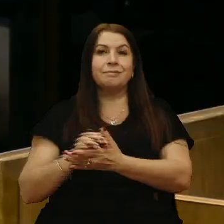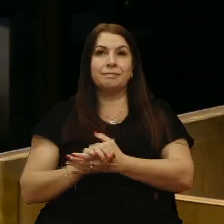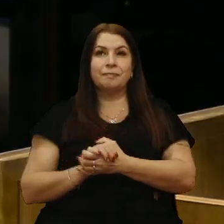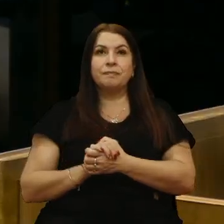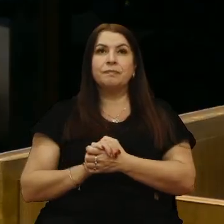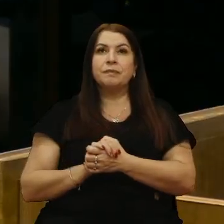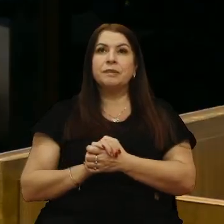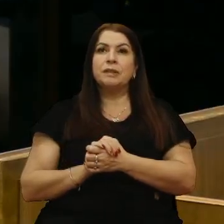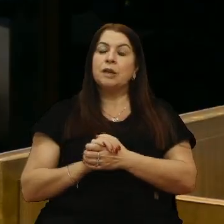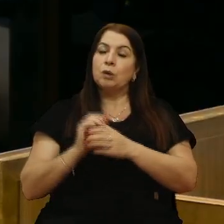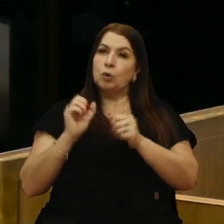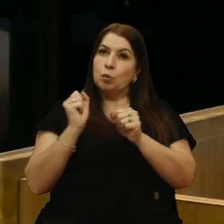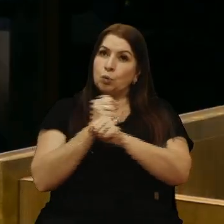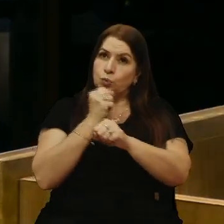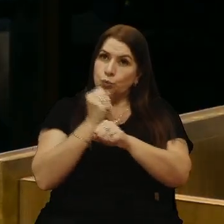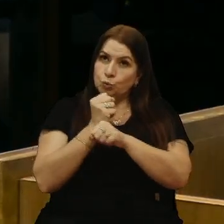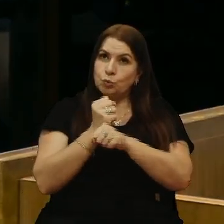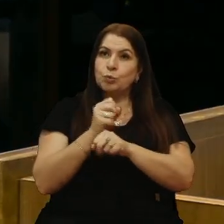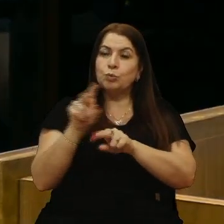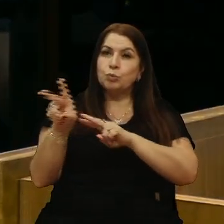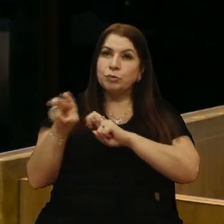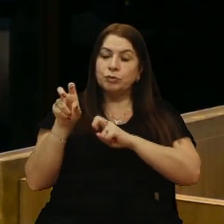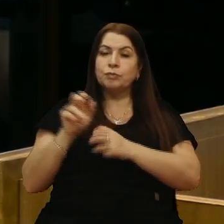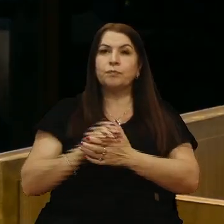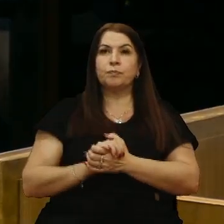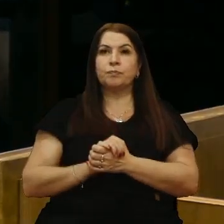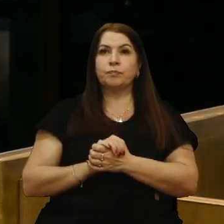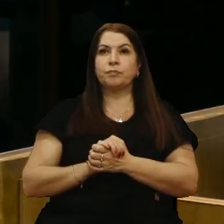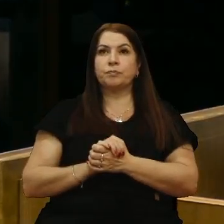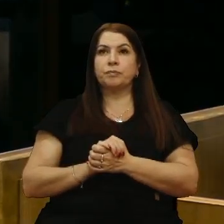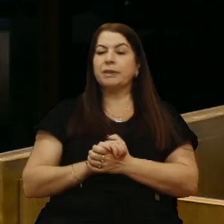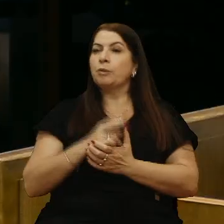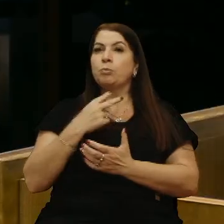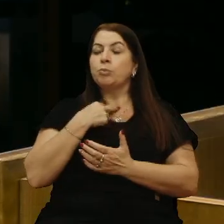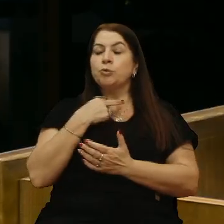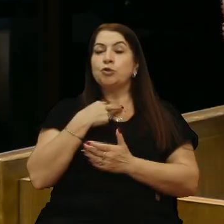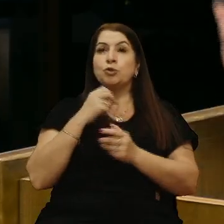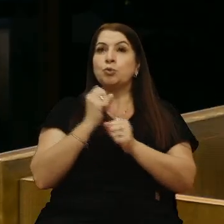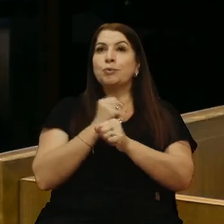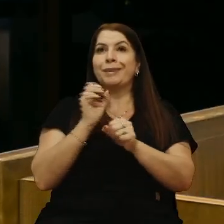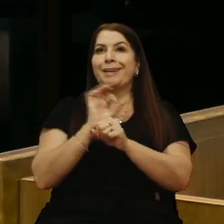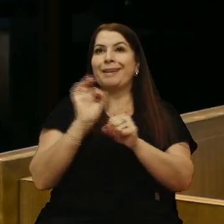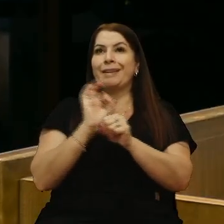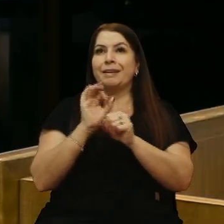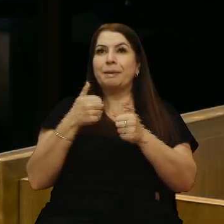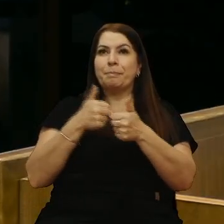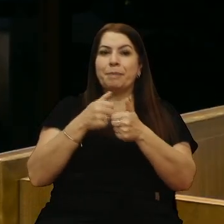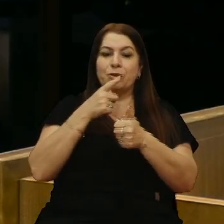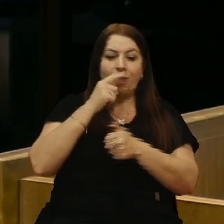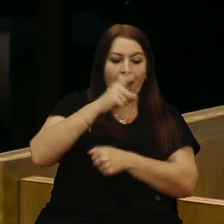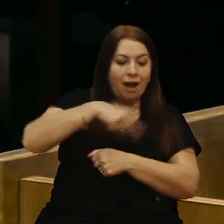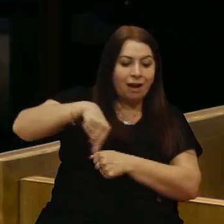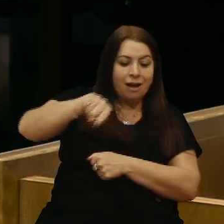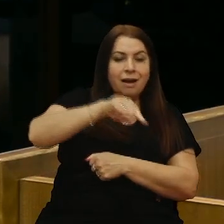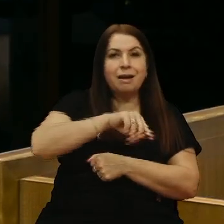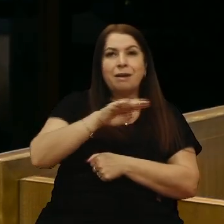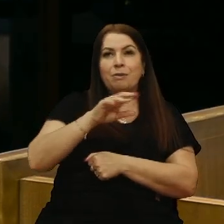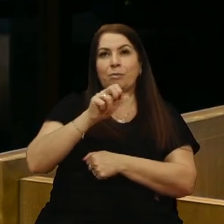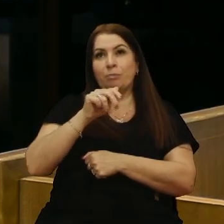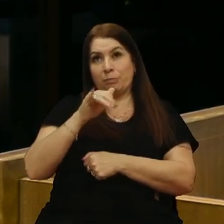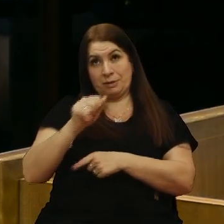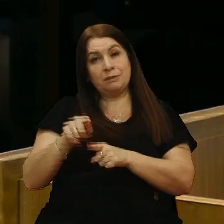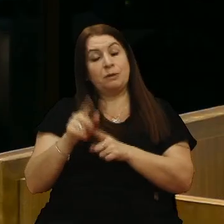as construções no interior, que não podia construir nada em área de bacia, agora vai